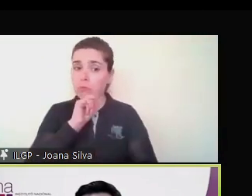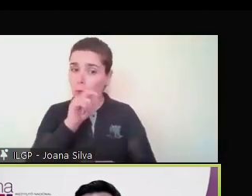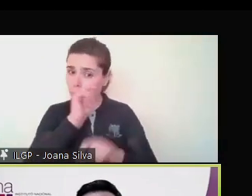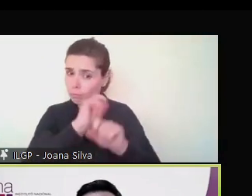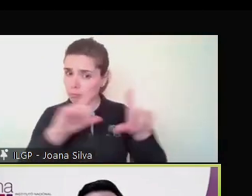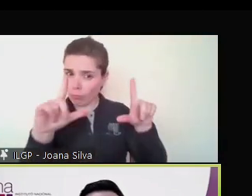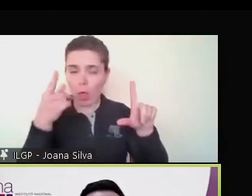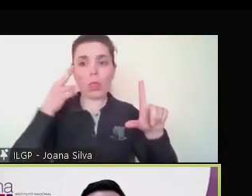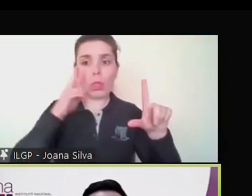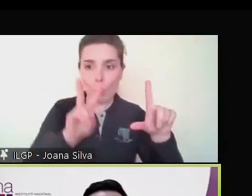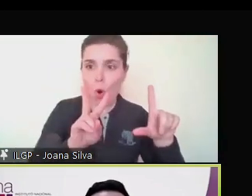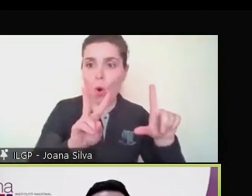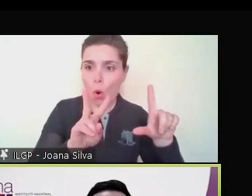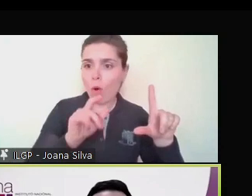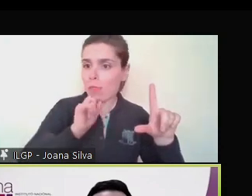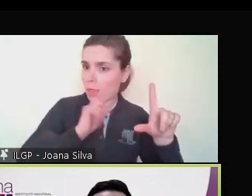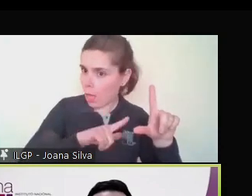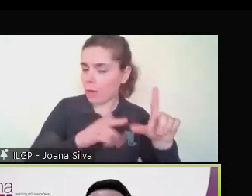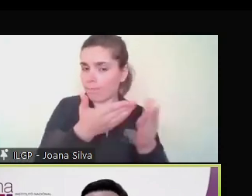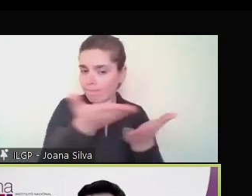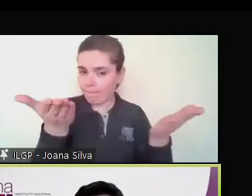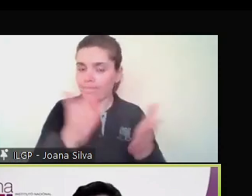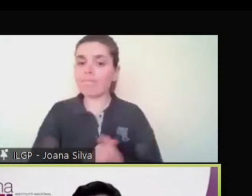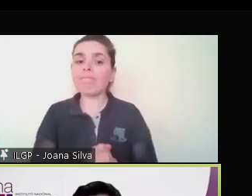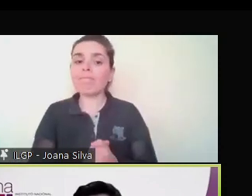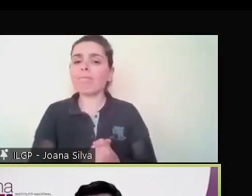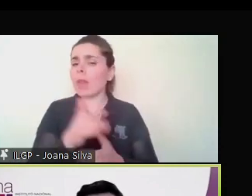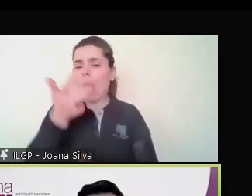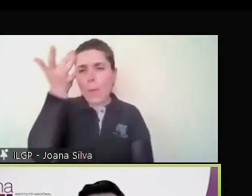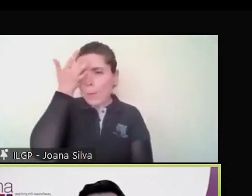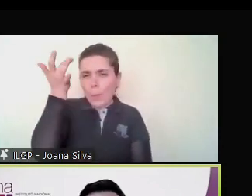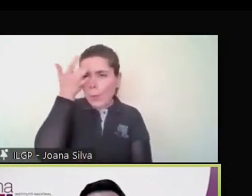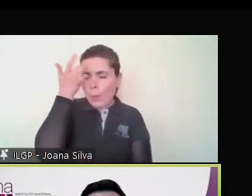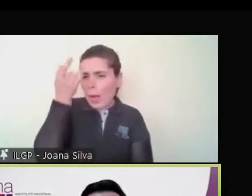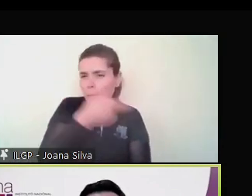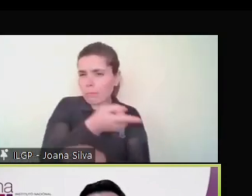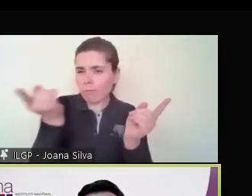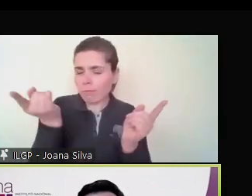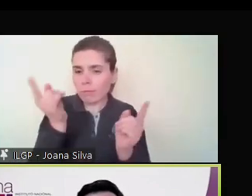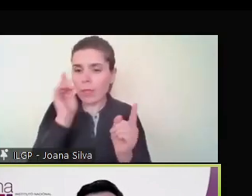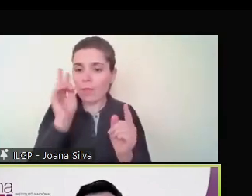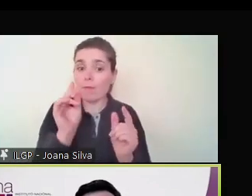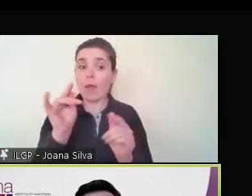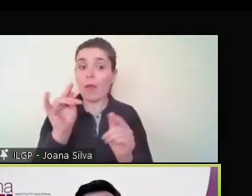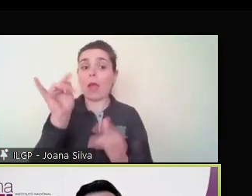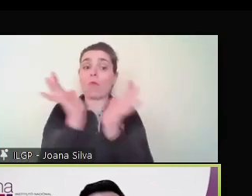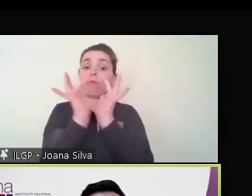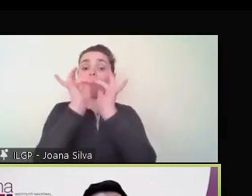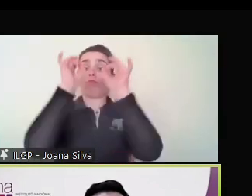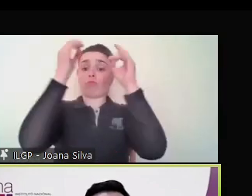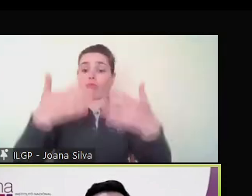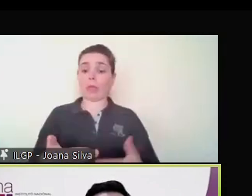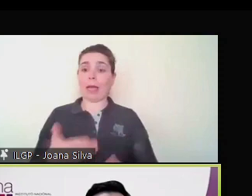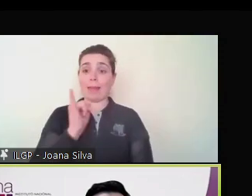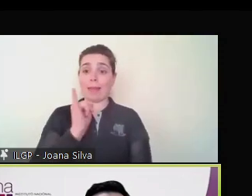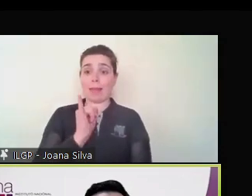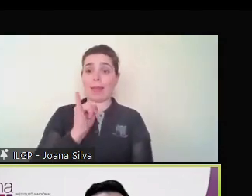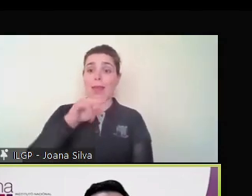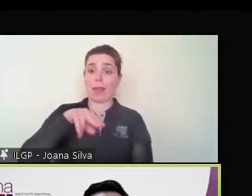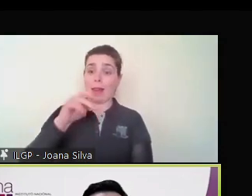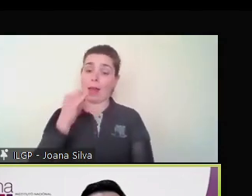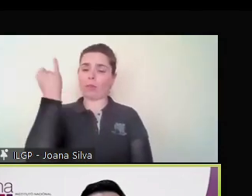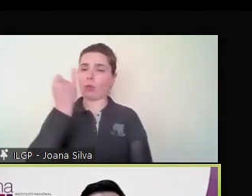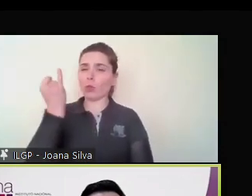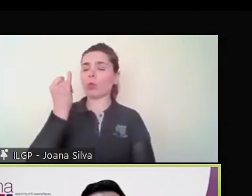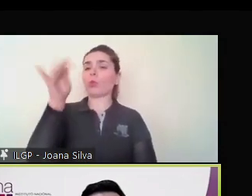compartilhamento de tela. É muito fácil, na realidade. Indo ao site do INA, nós